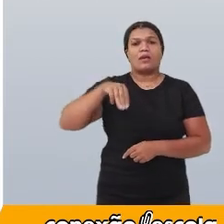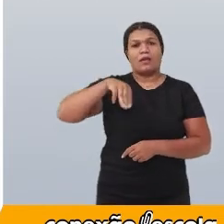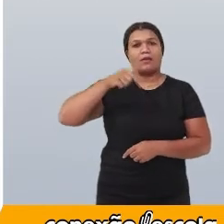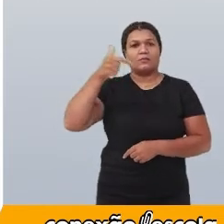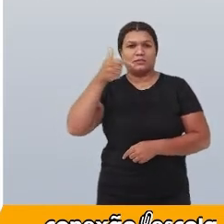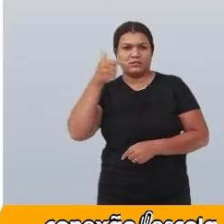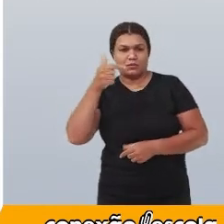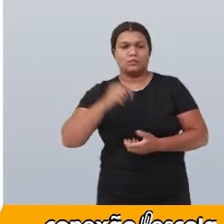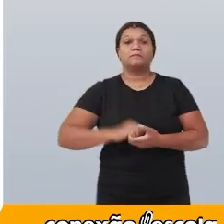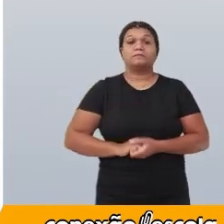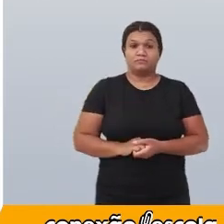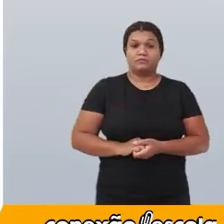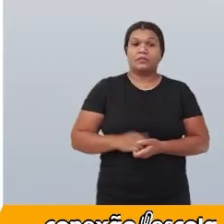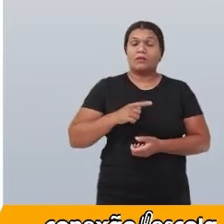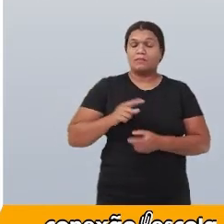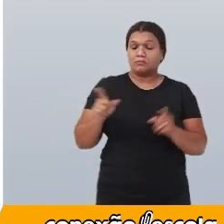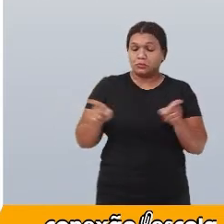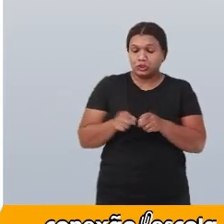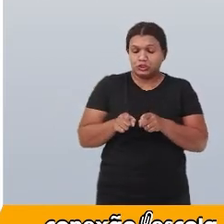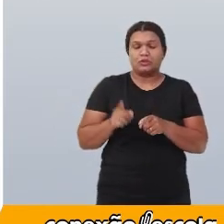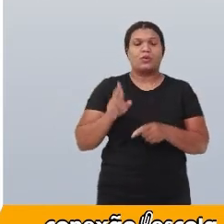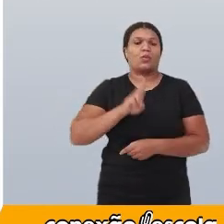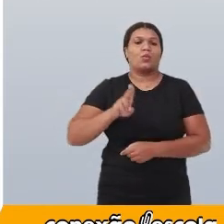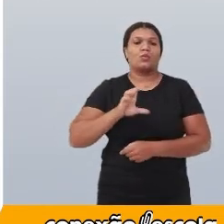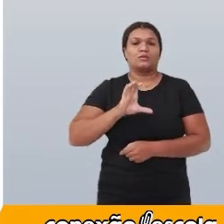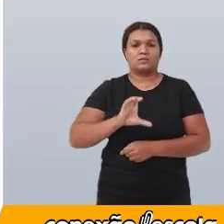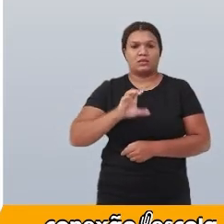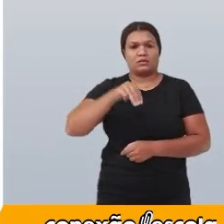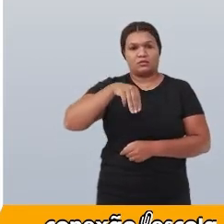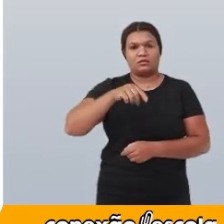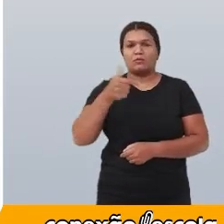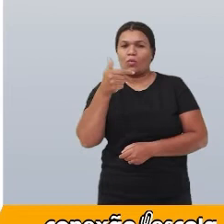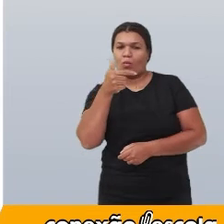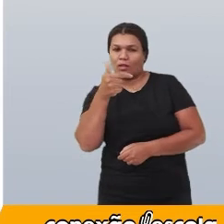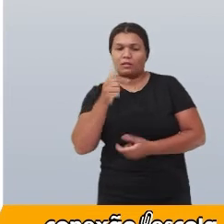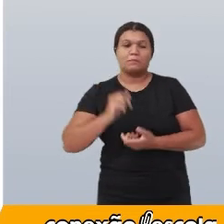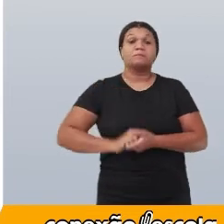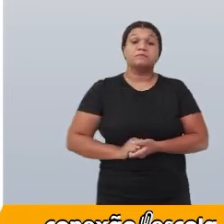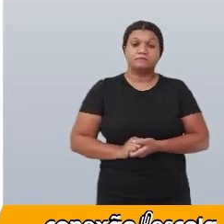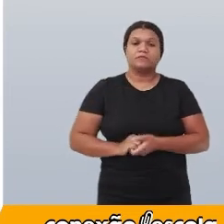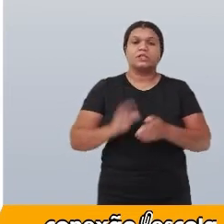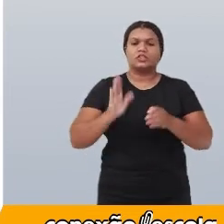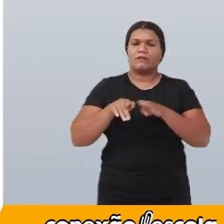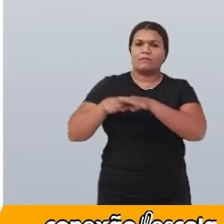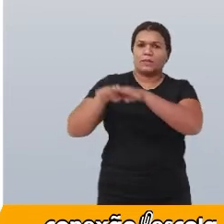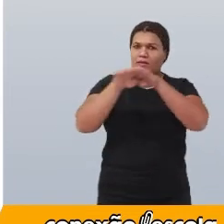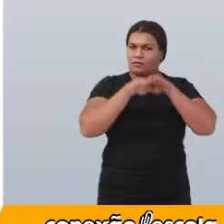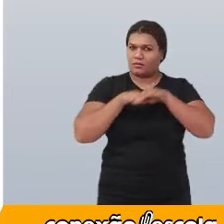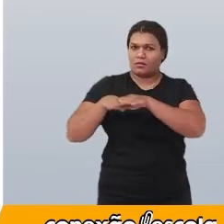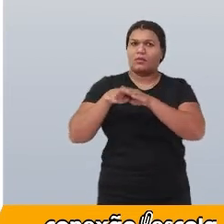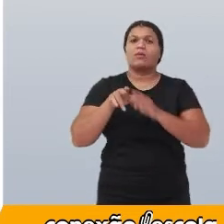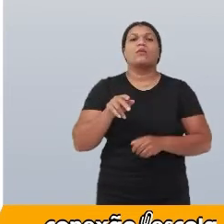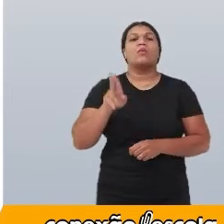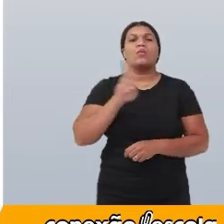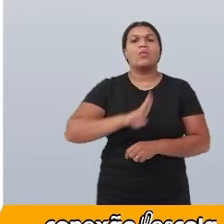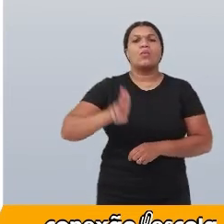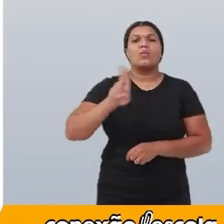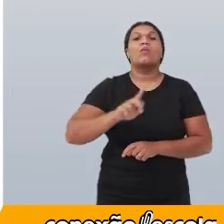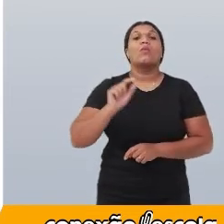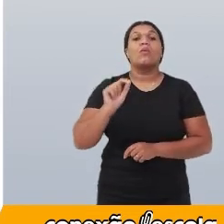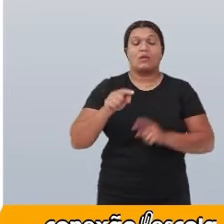menores, usamos o centímetro quadrado. Foi padronizada essa medida utilizando um